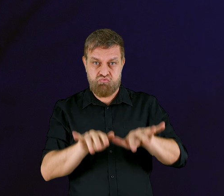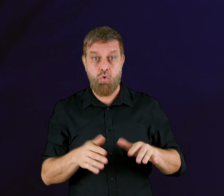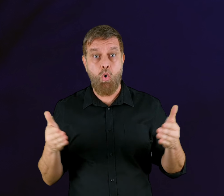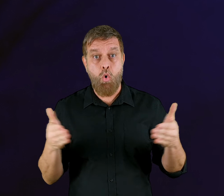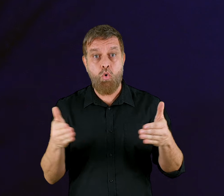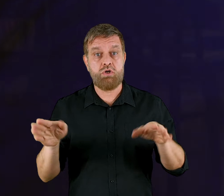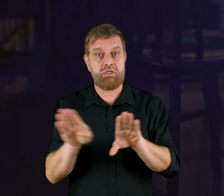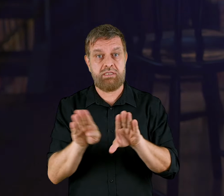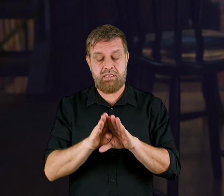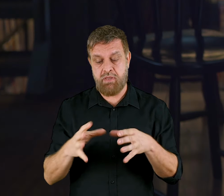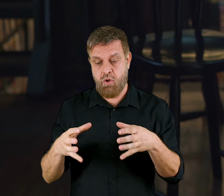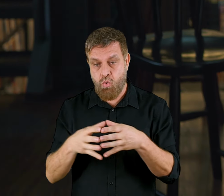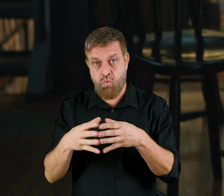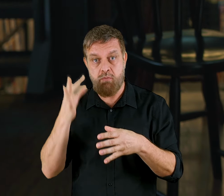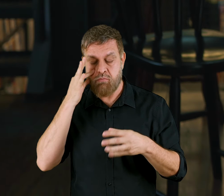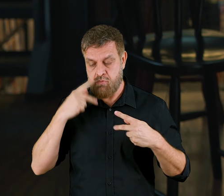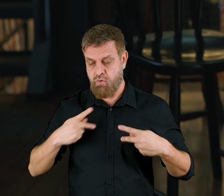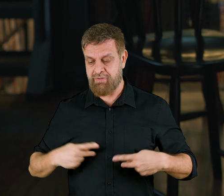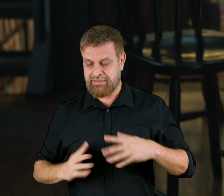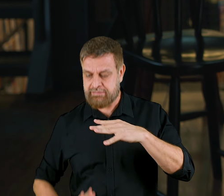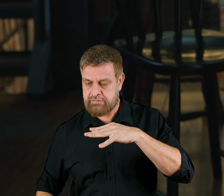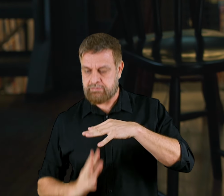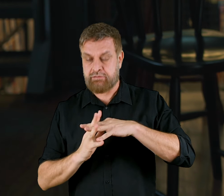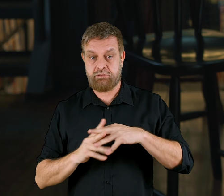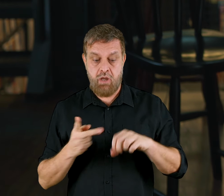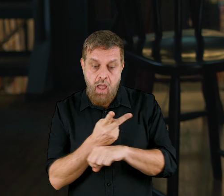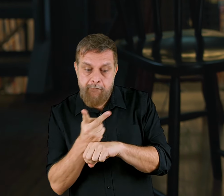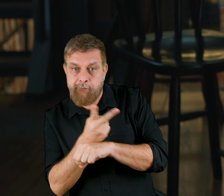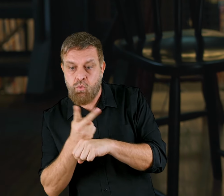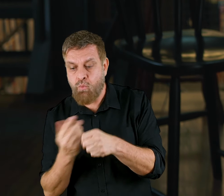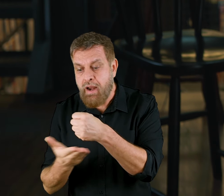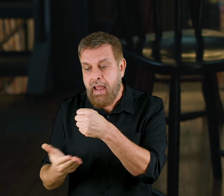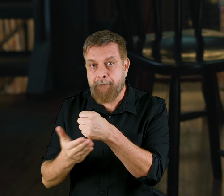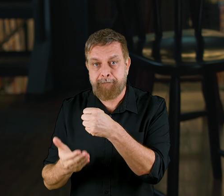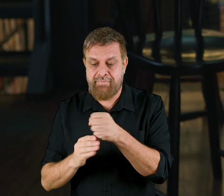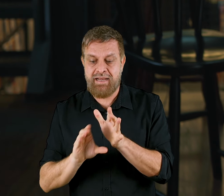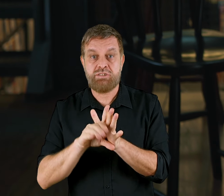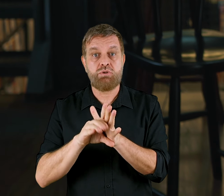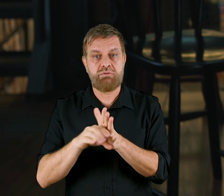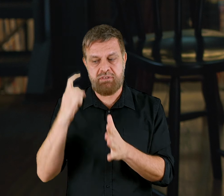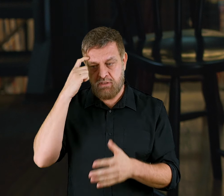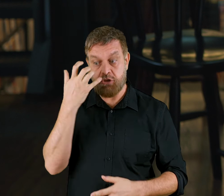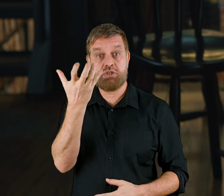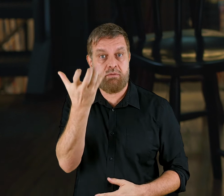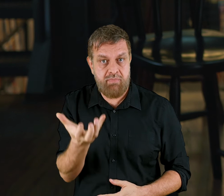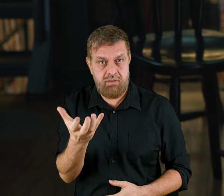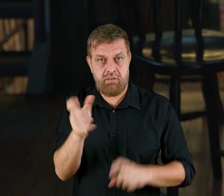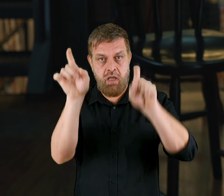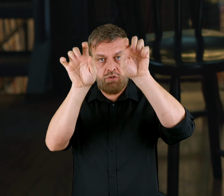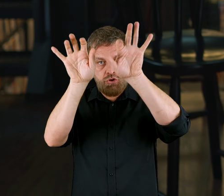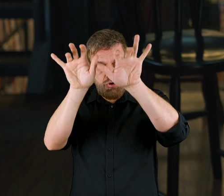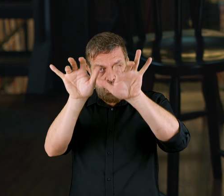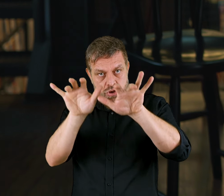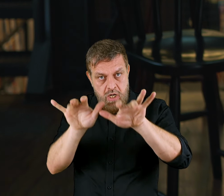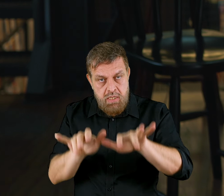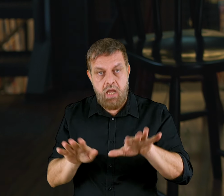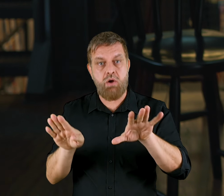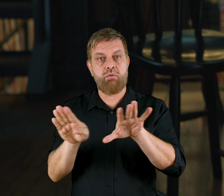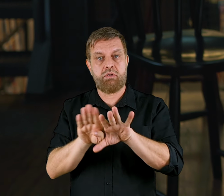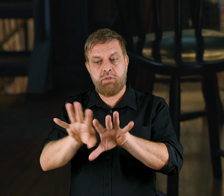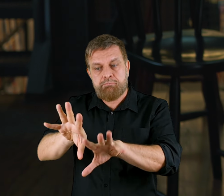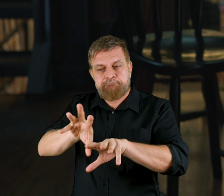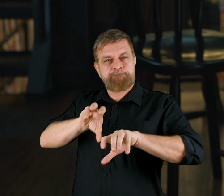dia, os transhumanistas vão beber em inteligência artificial, em inteligências digitais, né? E vão